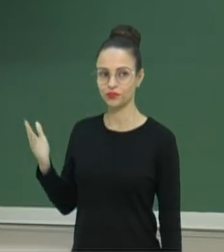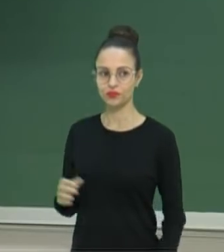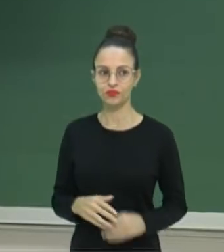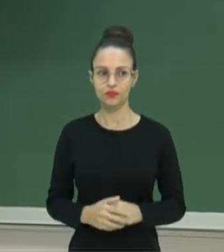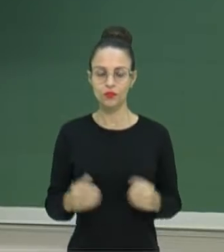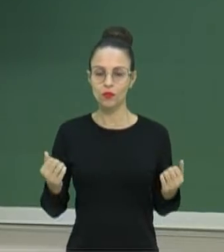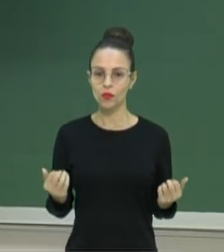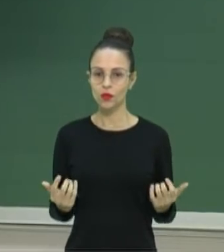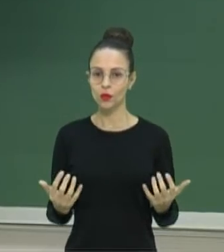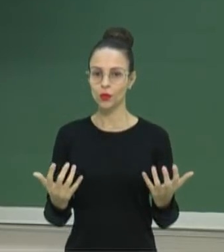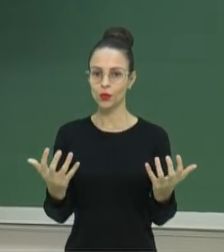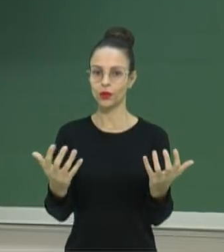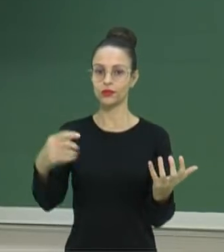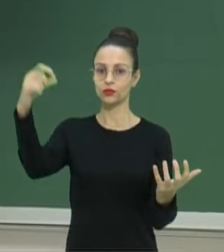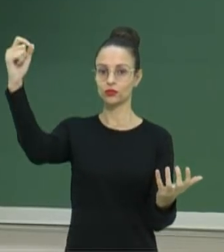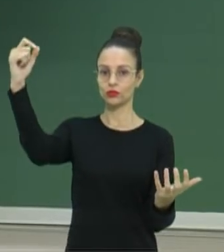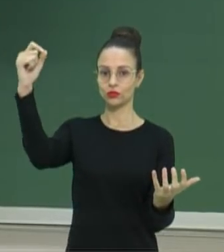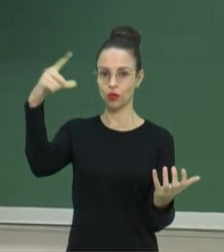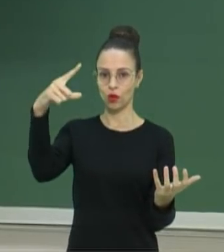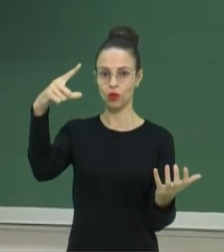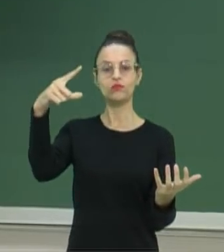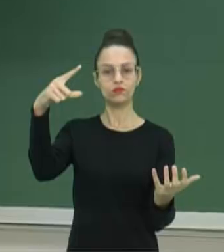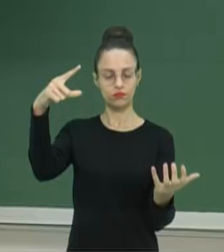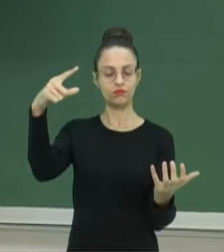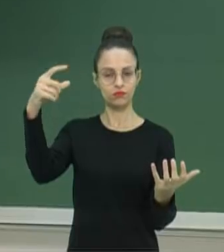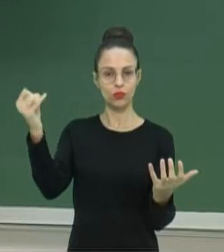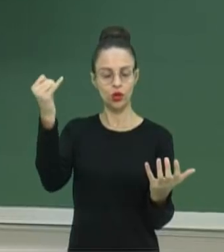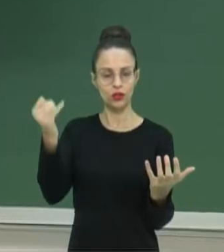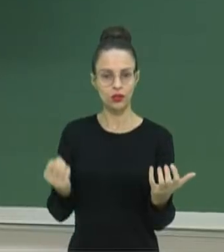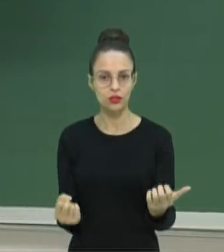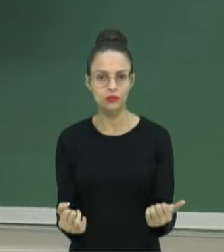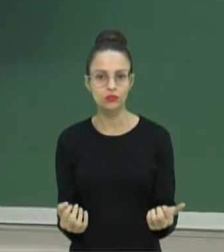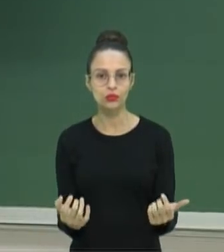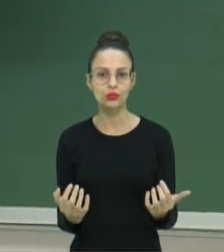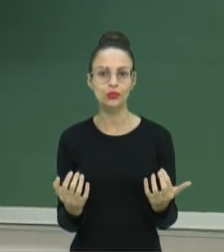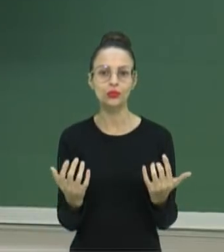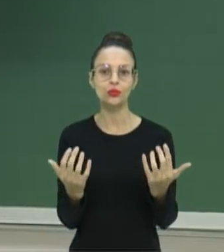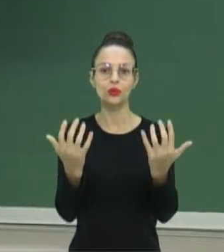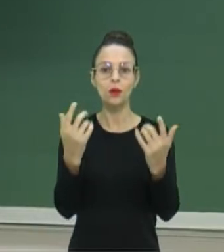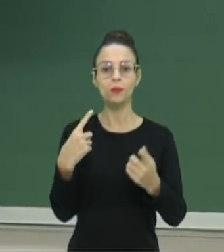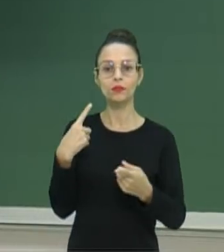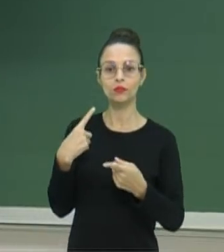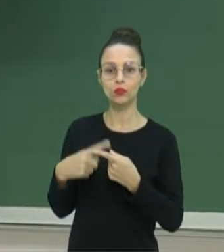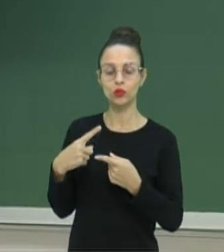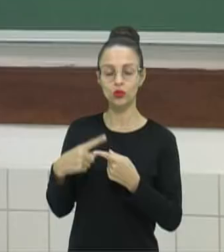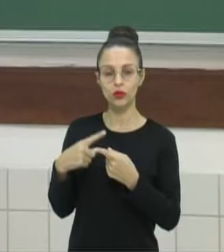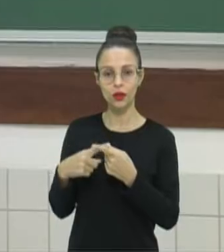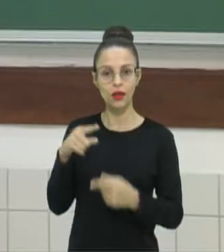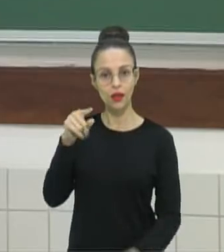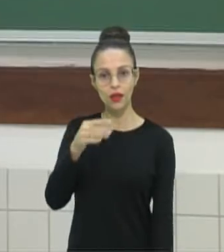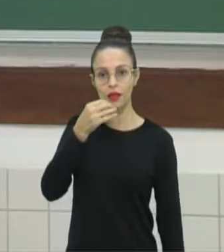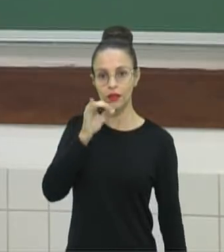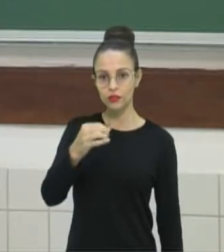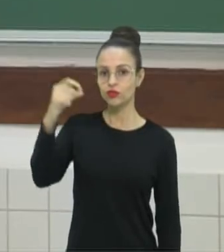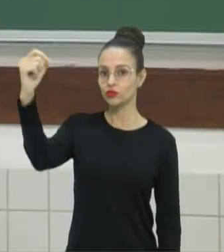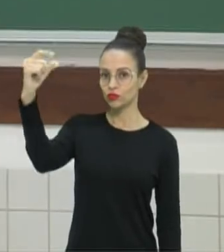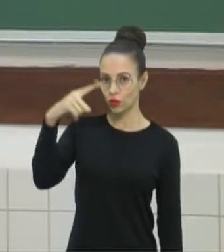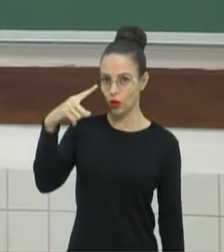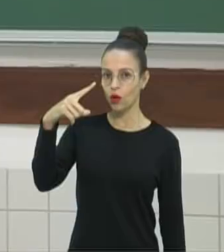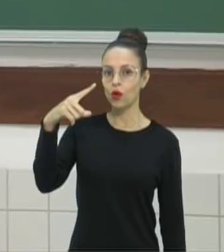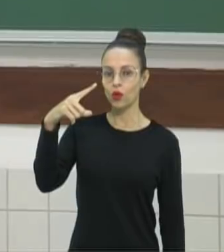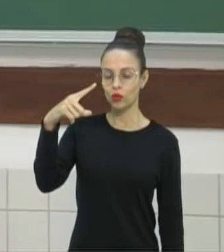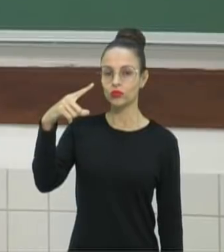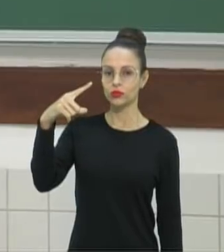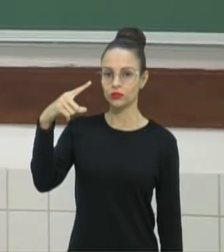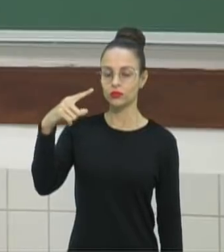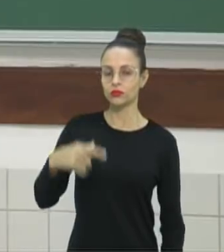O sol, nesse caso, ele é fundamental, né, para o crescimento das plantas. Por quê? O que nós temos aqui? A energia solar, né, que vira lá